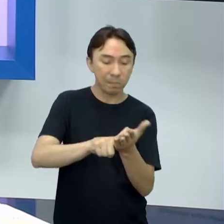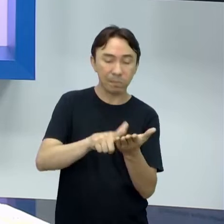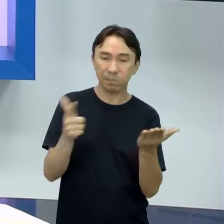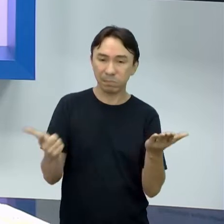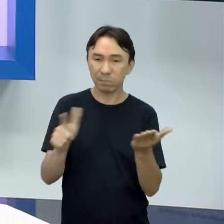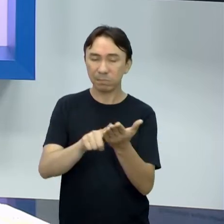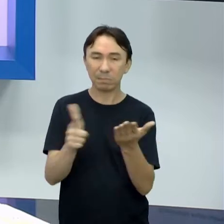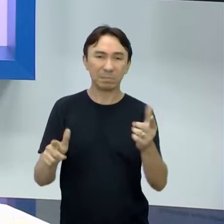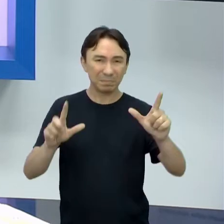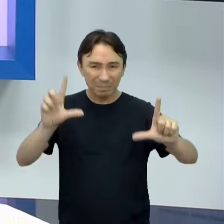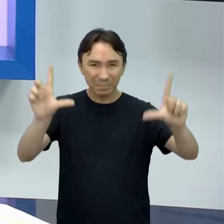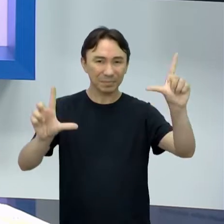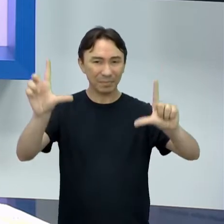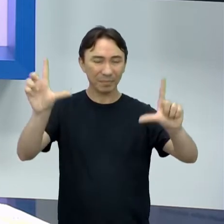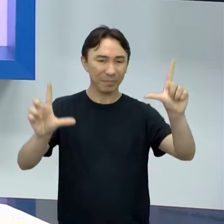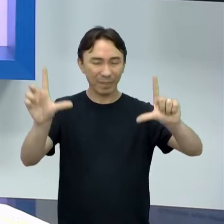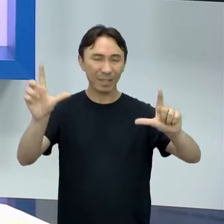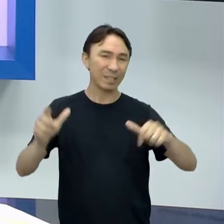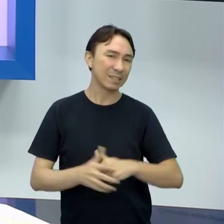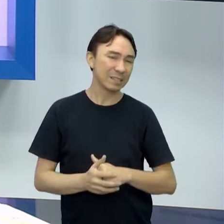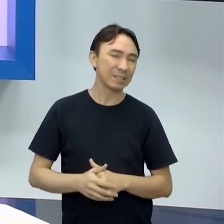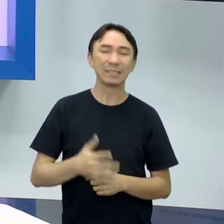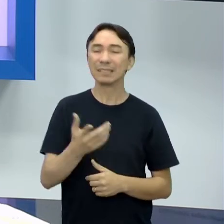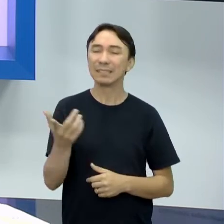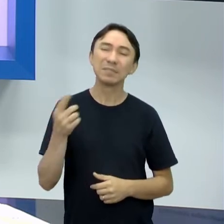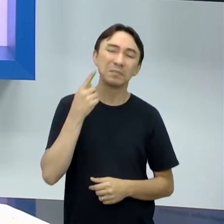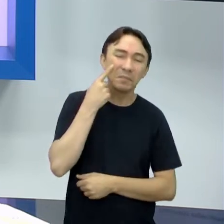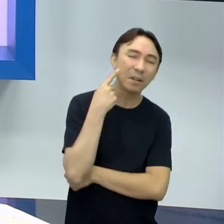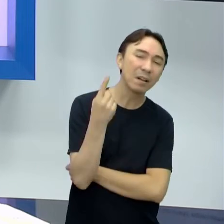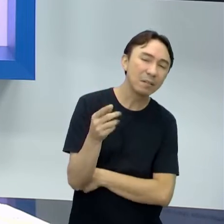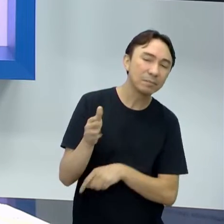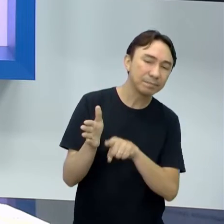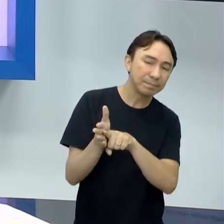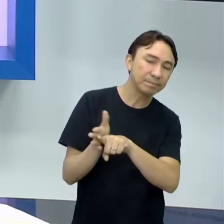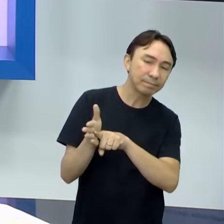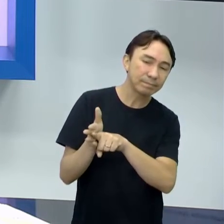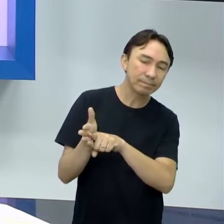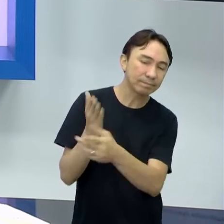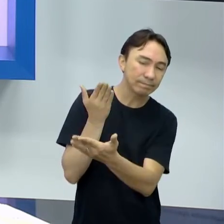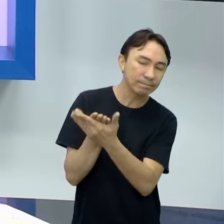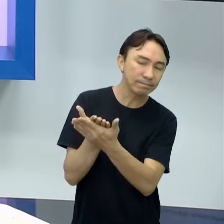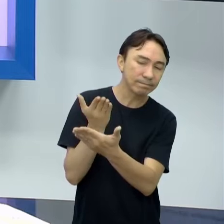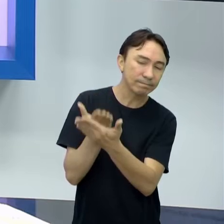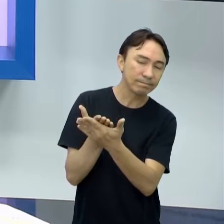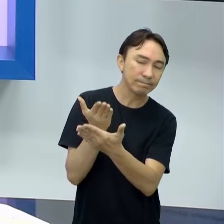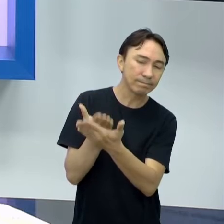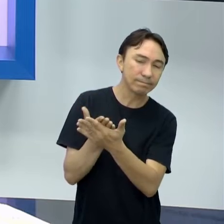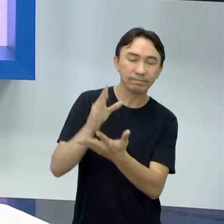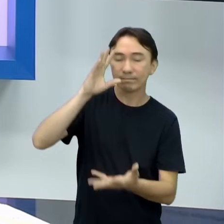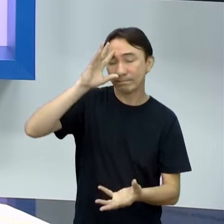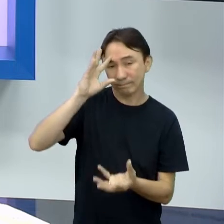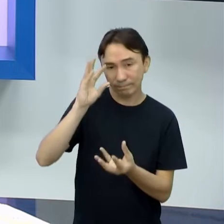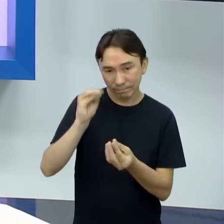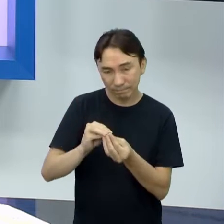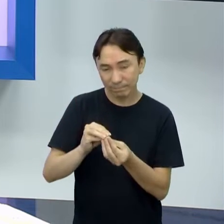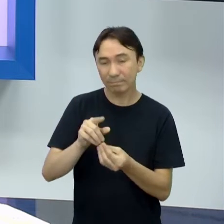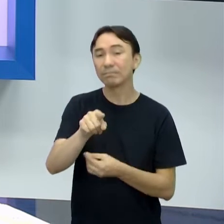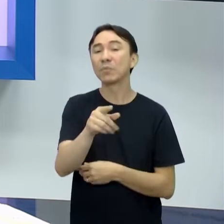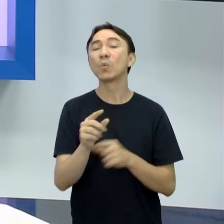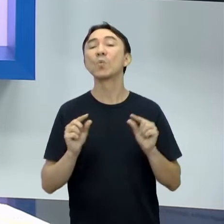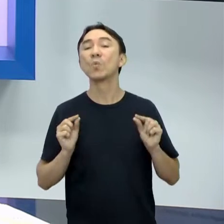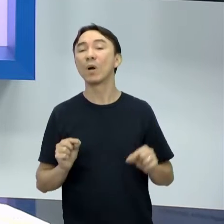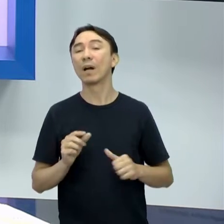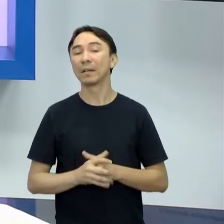Qual foi sua conclusão sobre tudo que você pesquisou até agora? Né? Então, vocês devem vincular